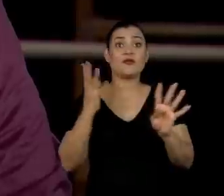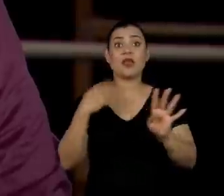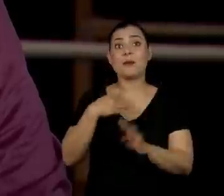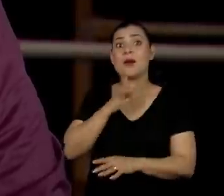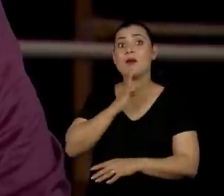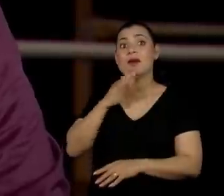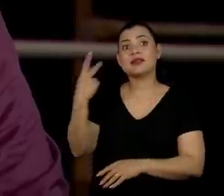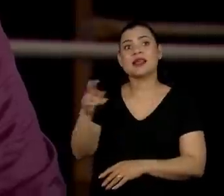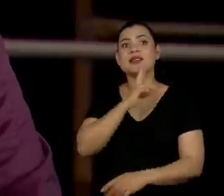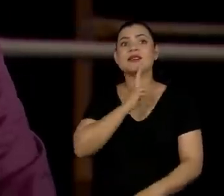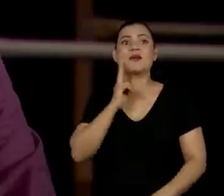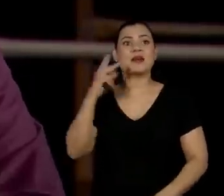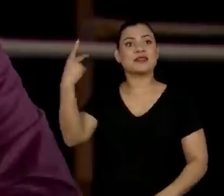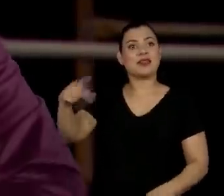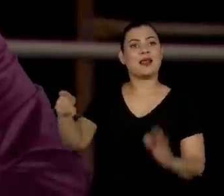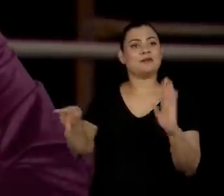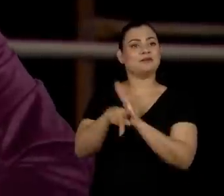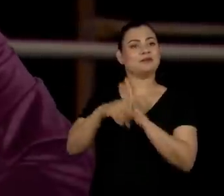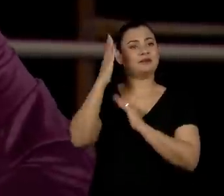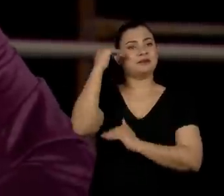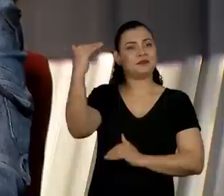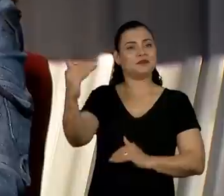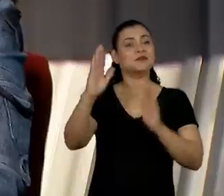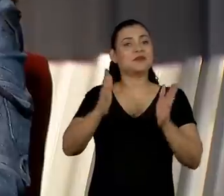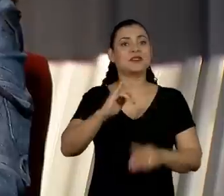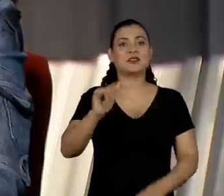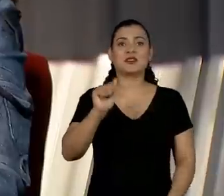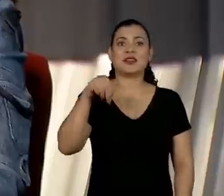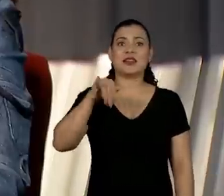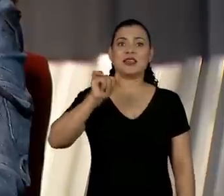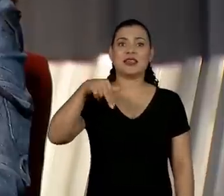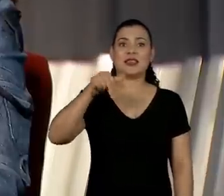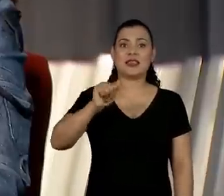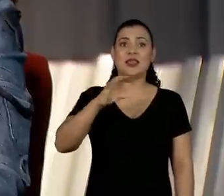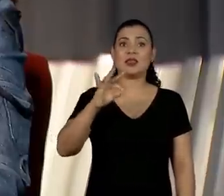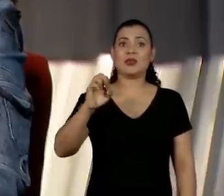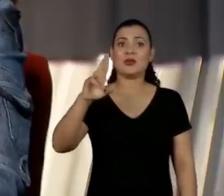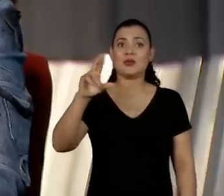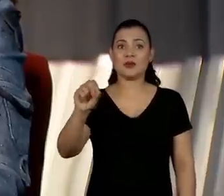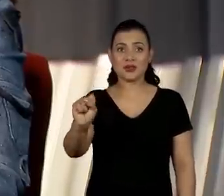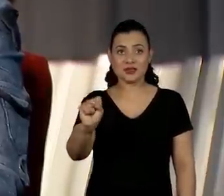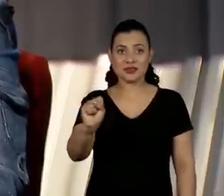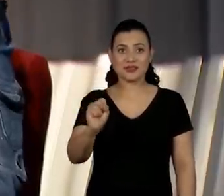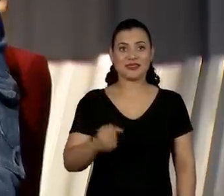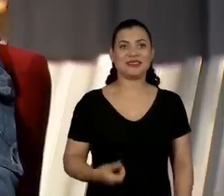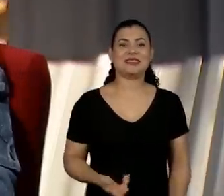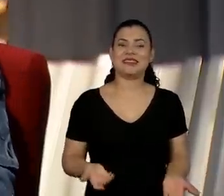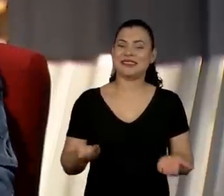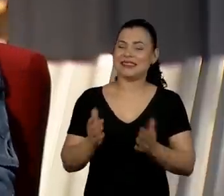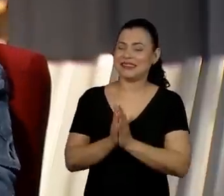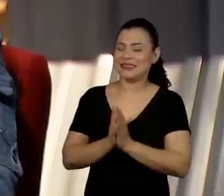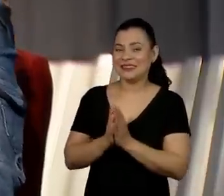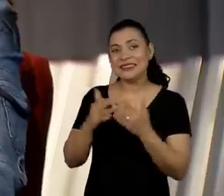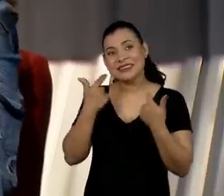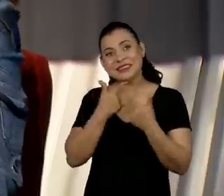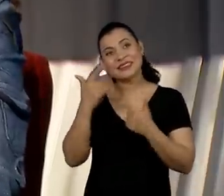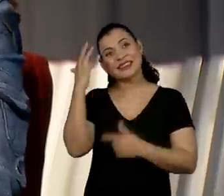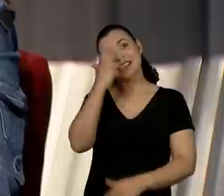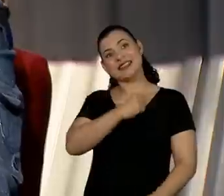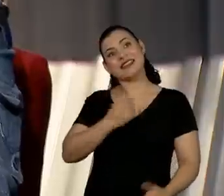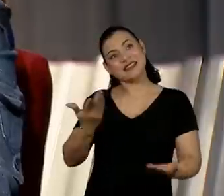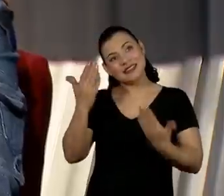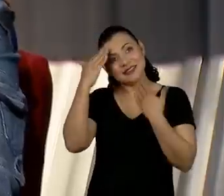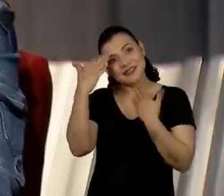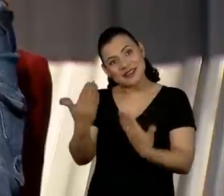os restaurantes dela Janaína Torres rueda bem-vinda que lindo